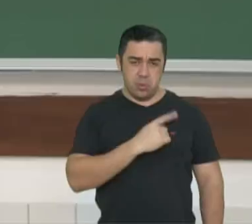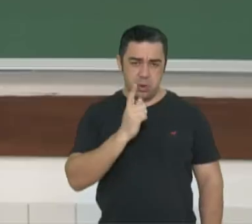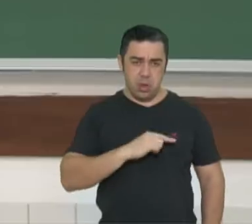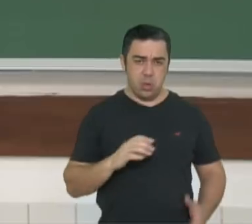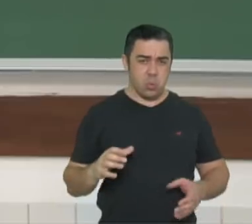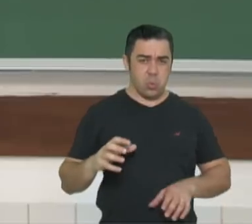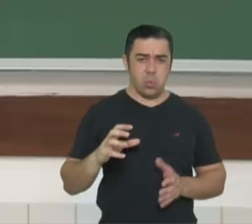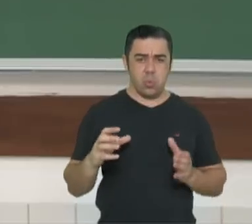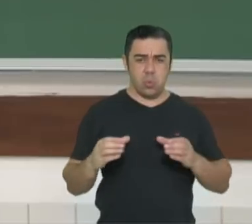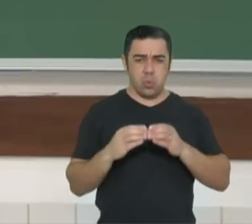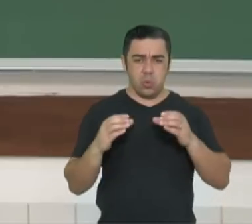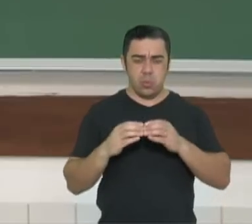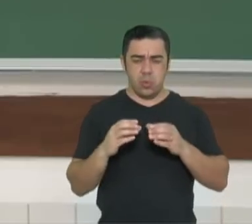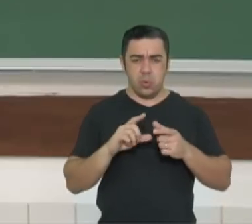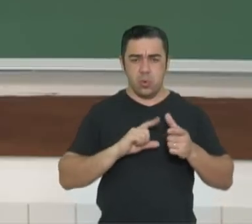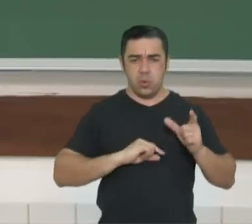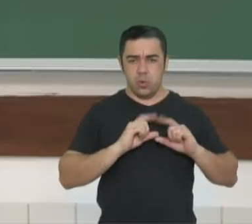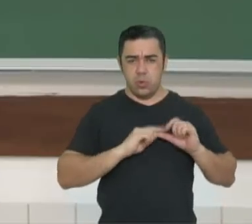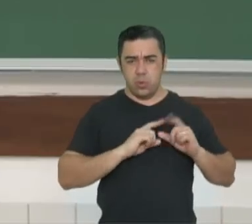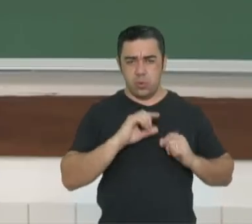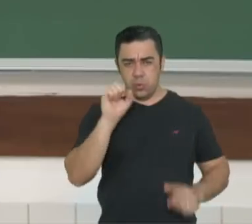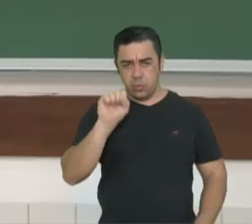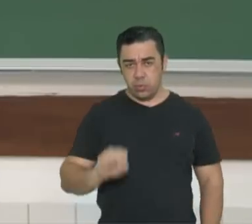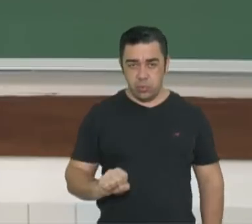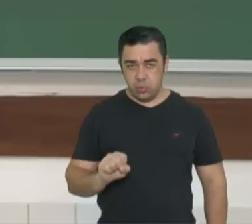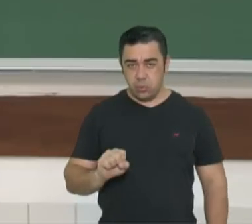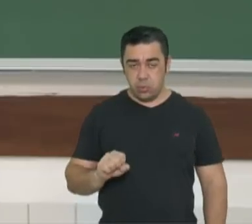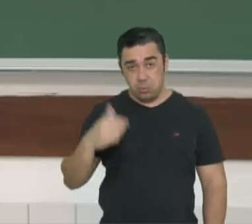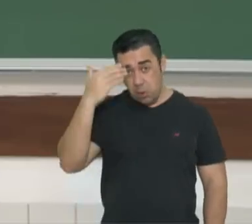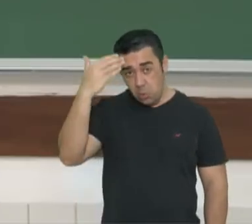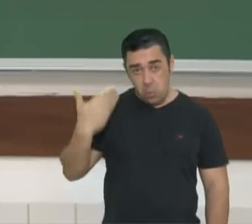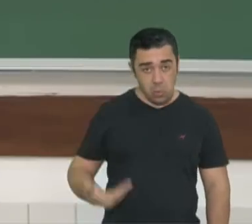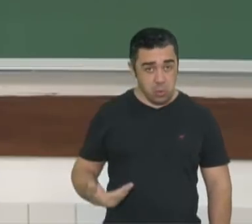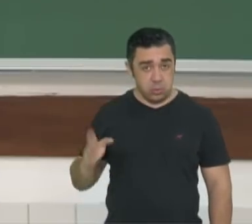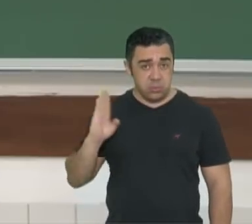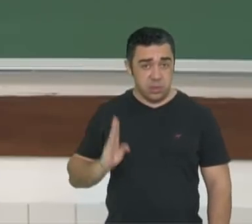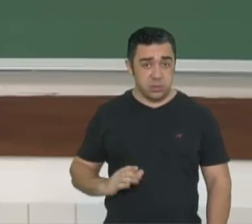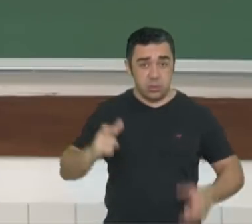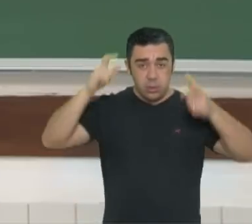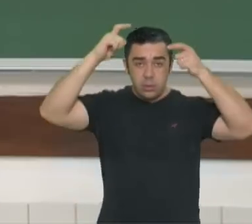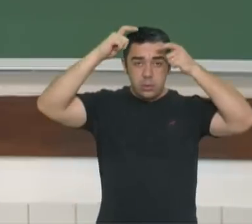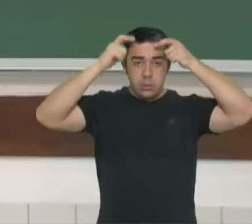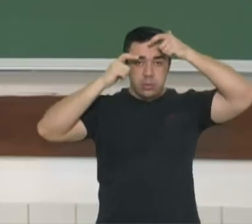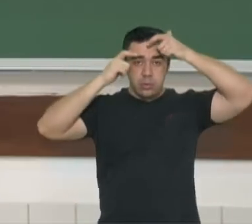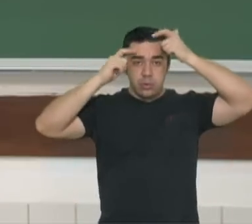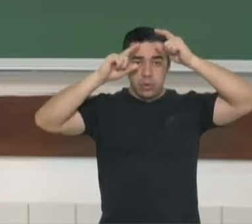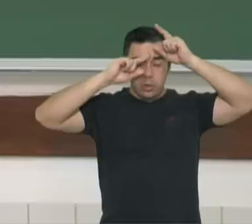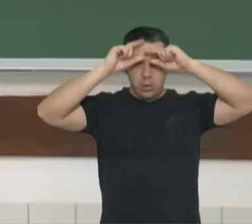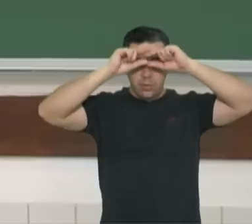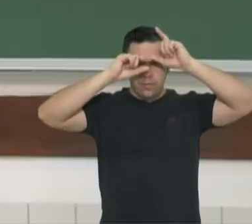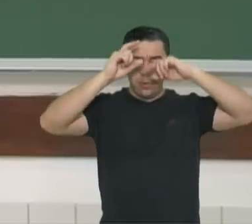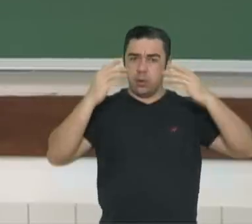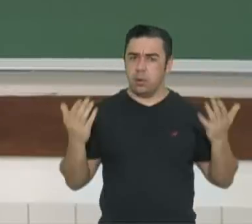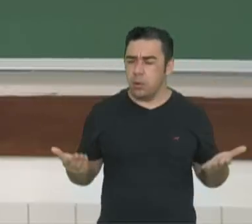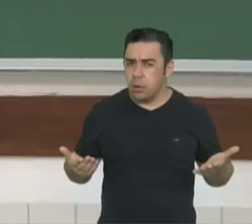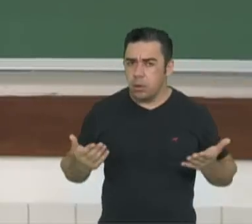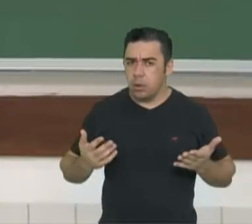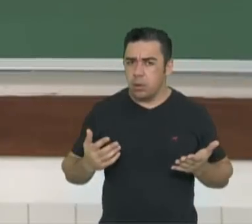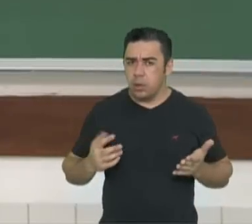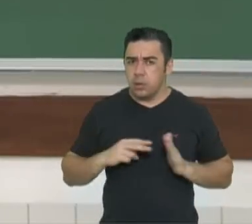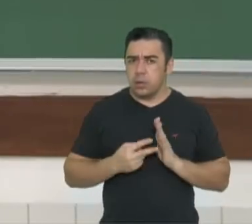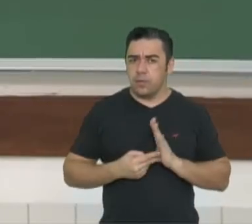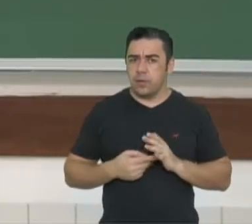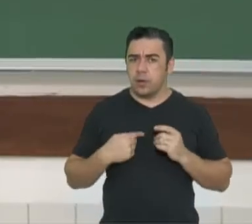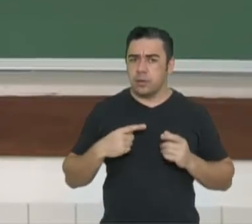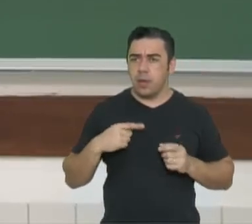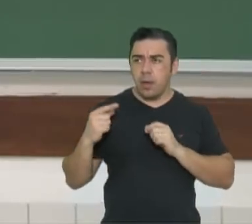Sul. Então ele deu essa medalha da maior honra no Brasil para o Che Guevara. Num contexto de Guerra Fria, é uma